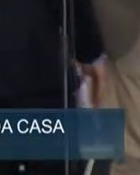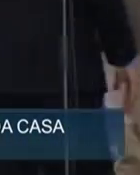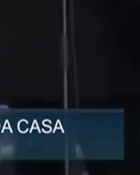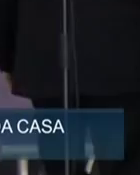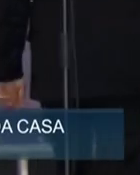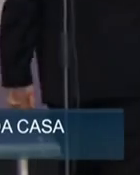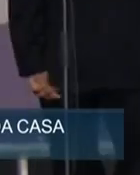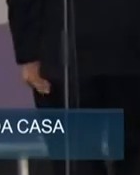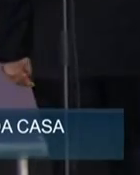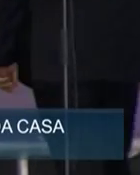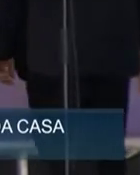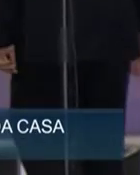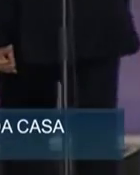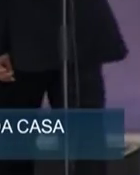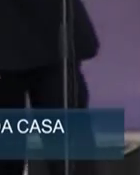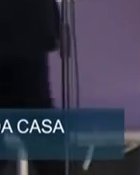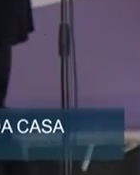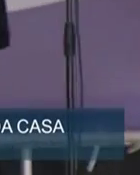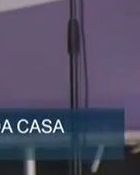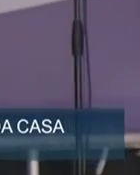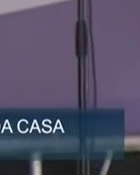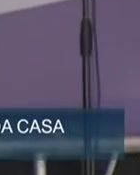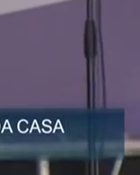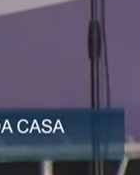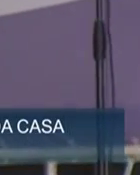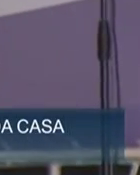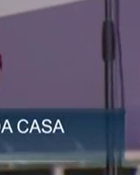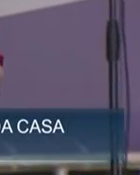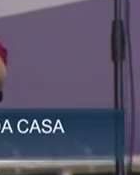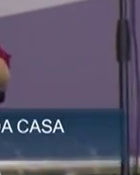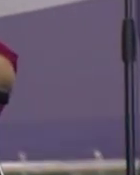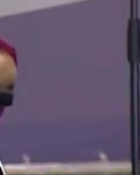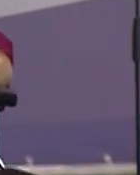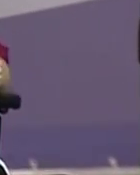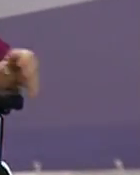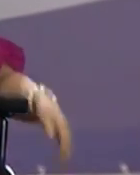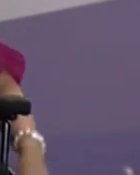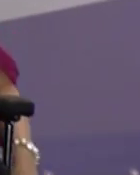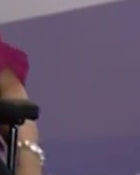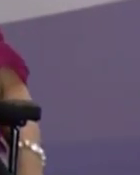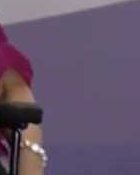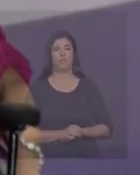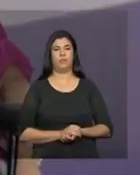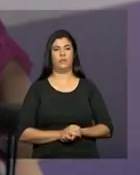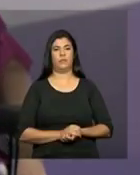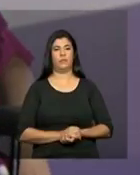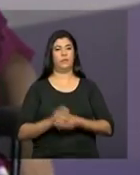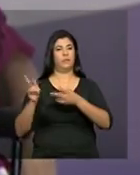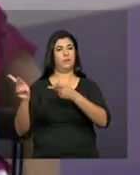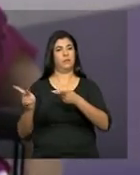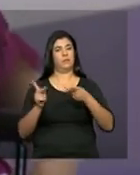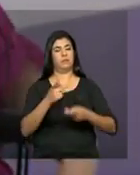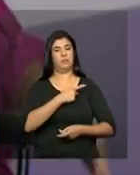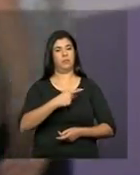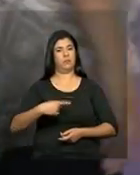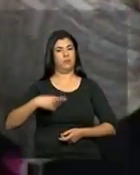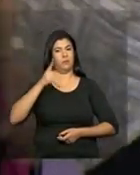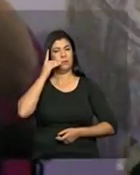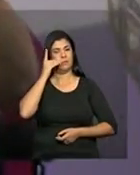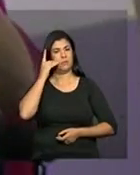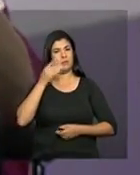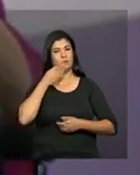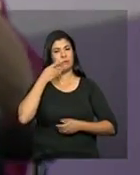Senhoras e senhores, neste momento, com a palavra, a presidenta da República, Dilma Rousseff.